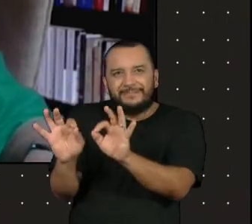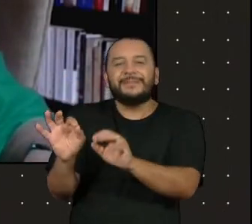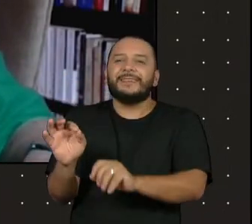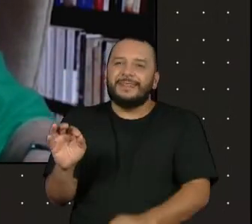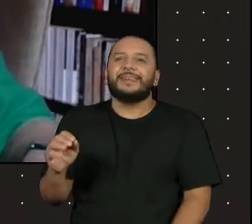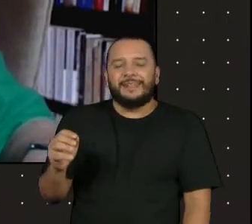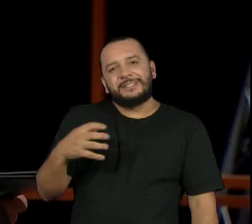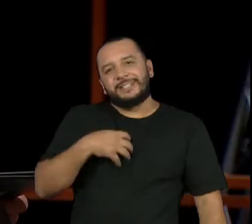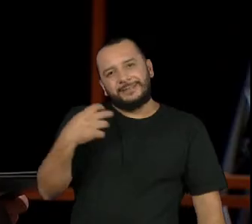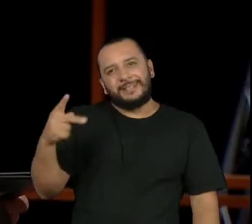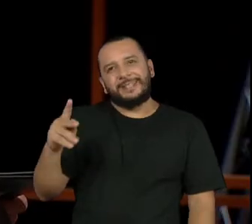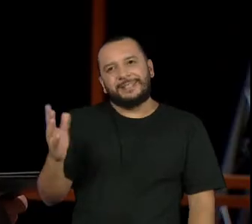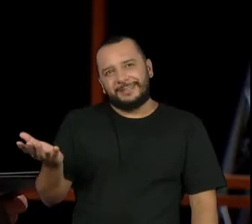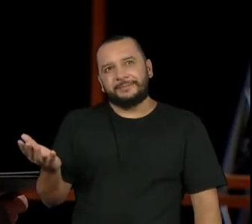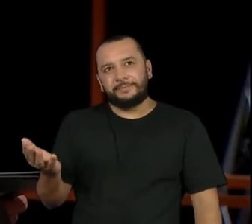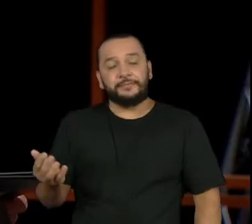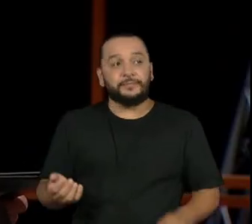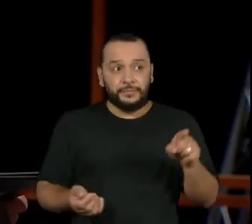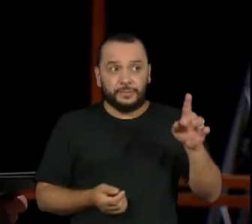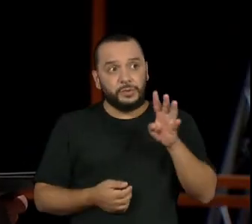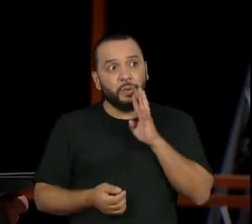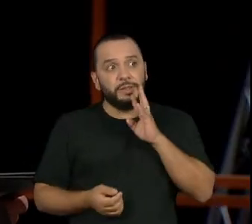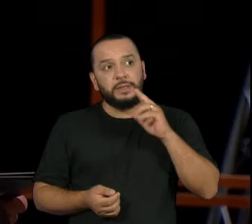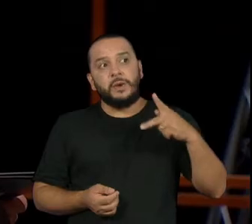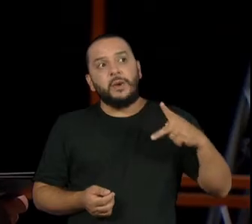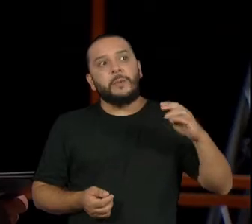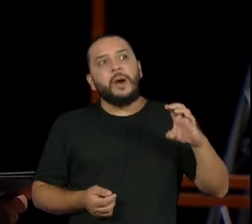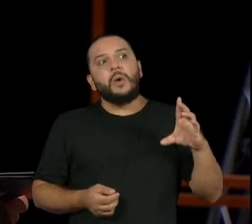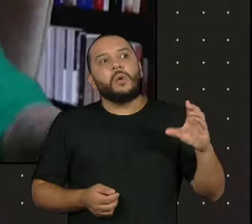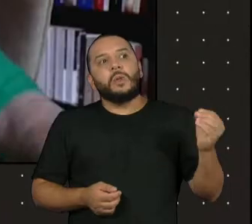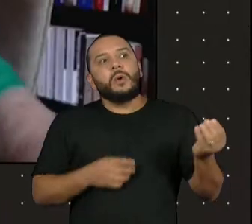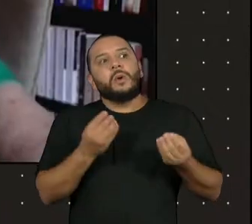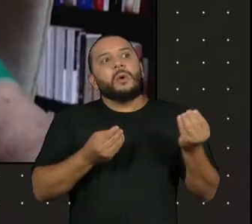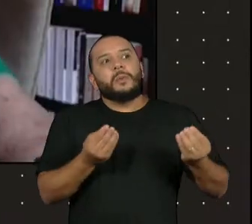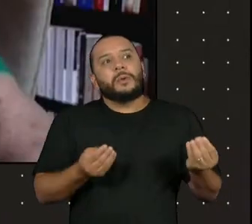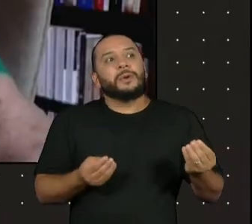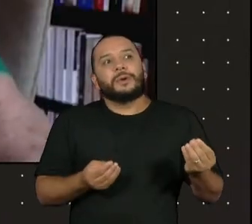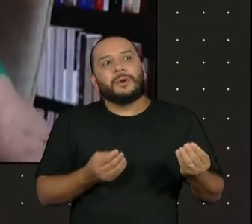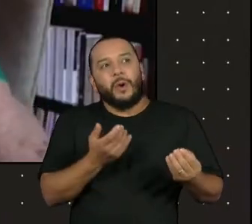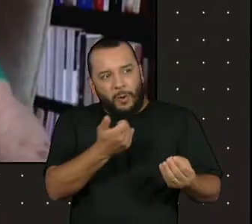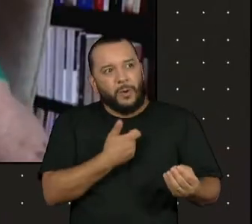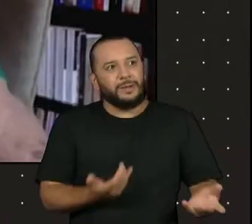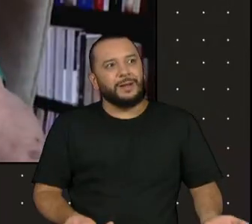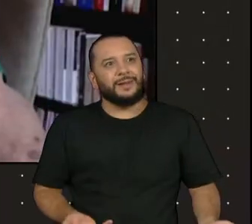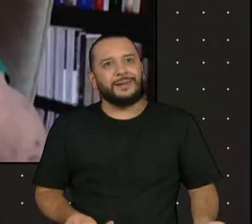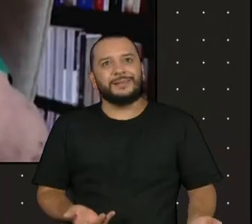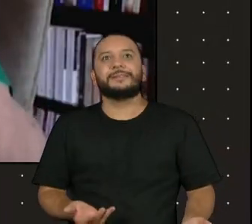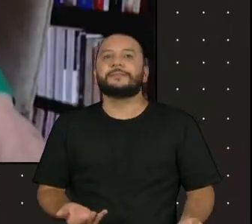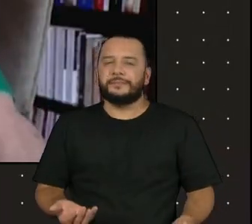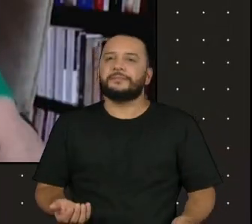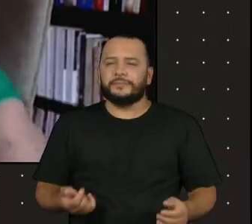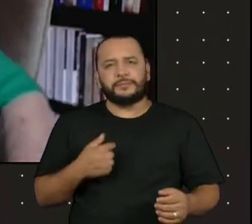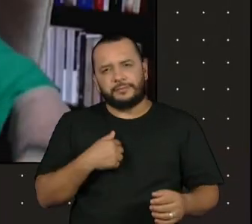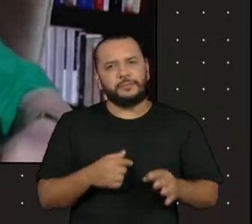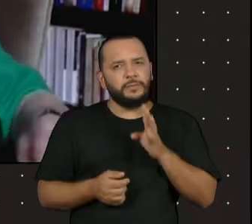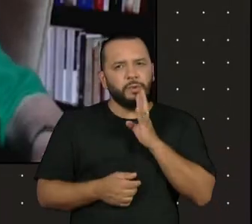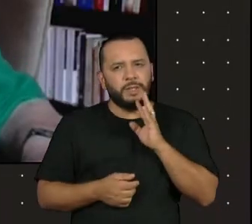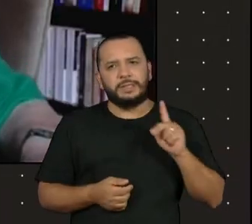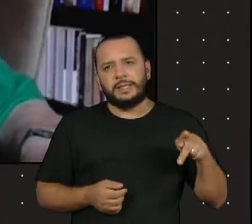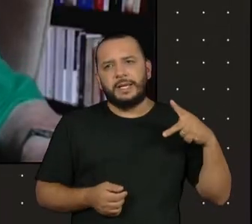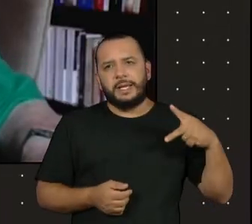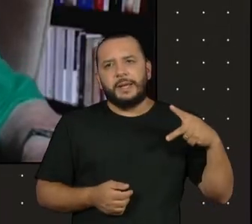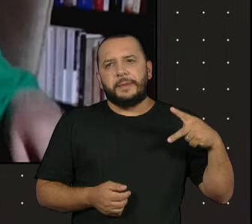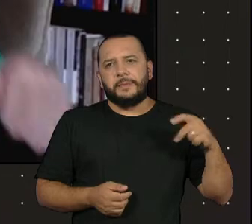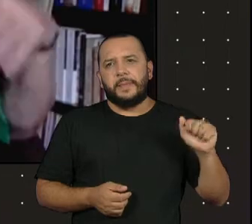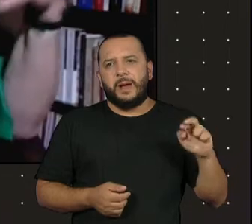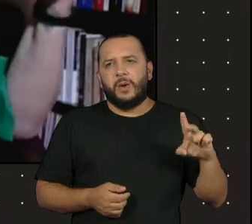foi lindo. E aí você ficou conhecendo o Paulo, e aí? Conta mais, Não fiquei conhecendo o Paulo. Logo